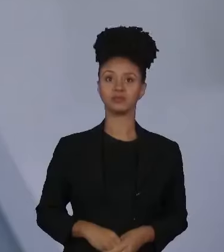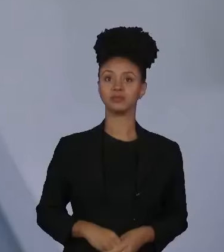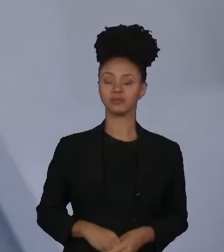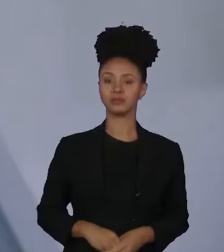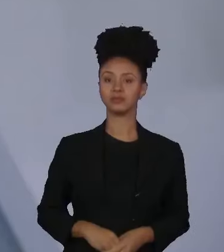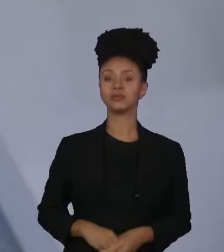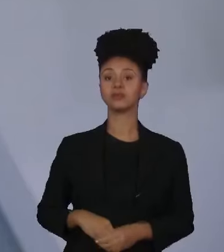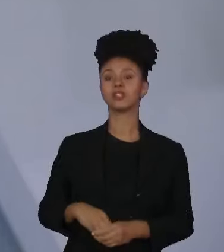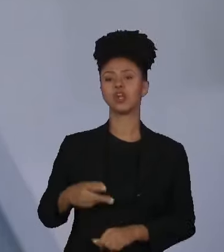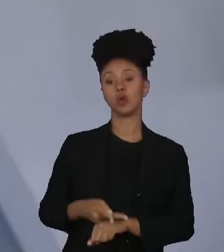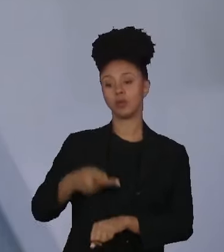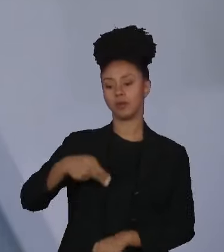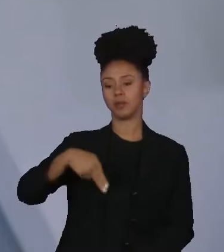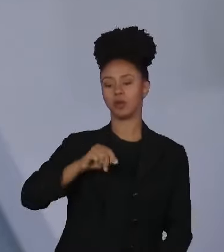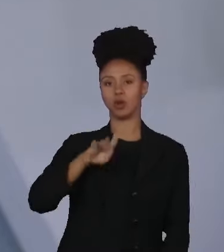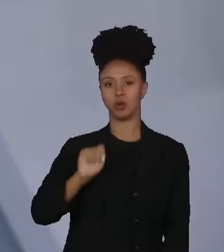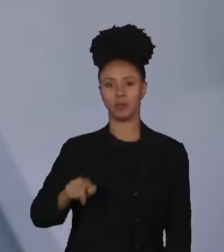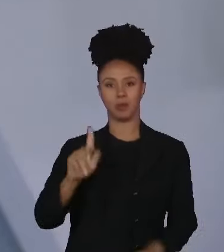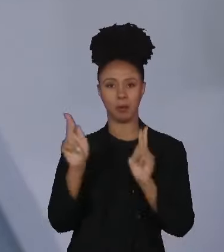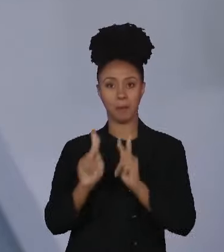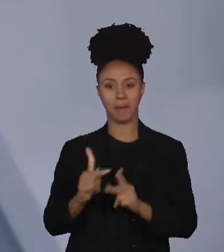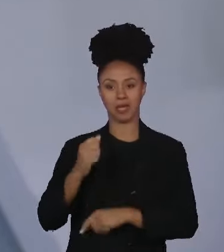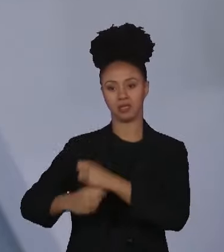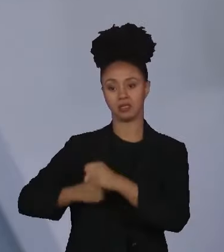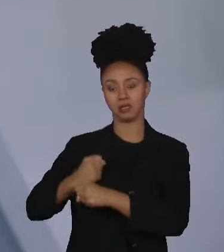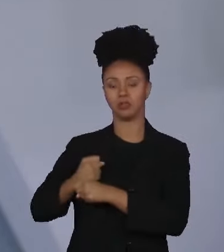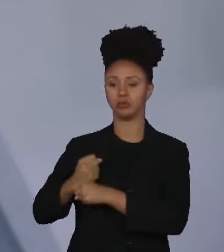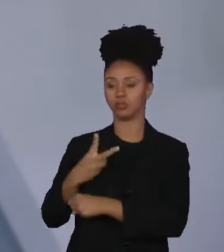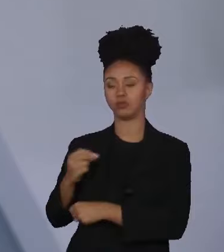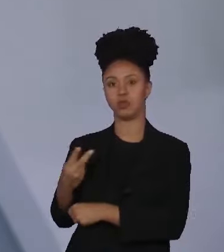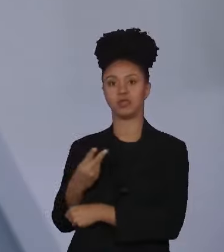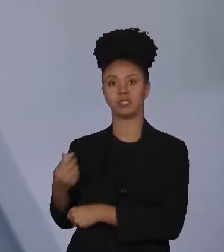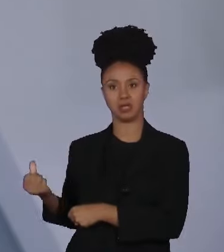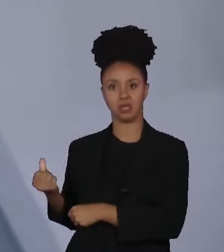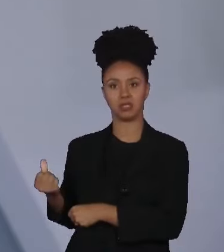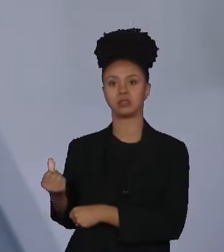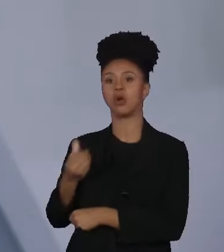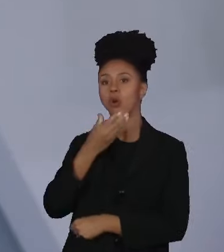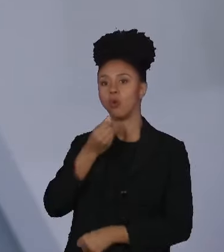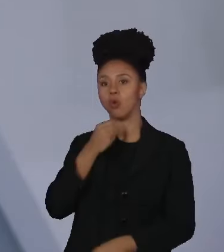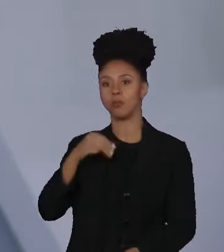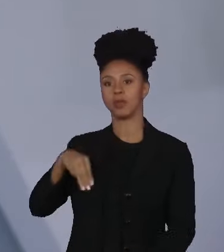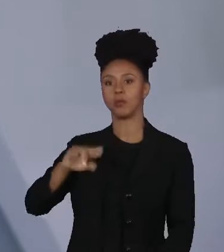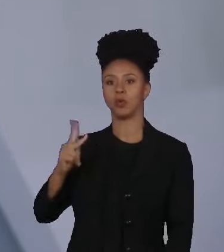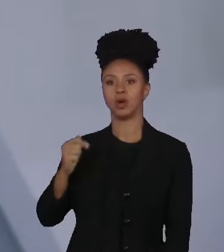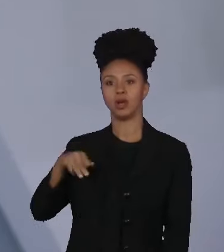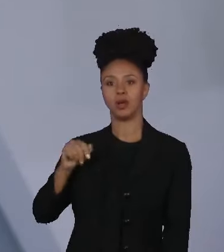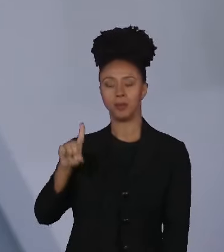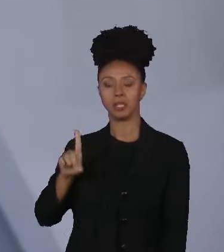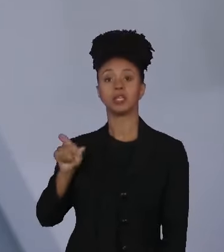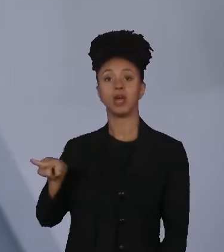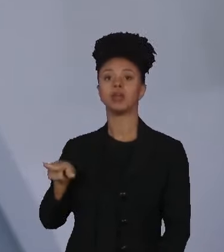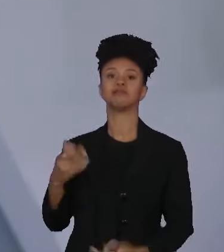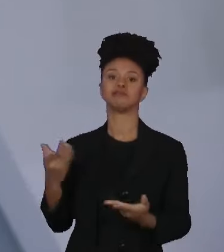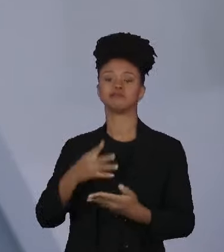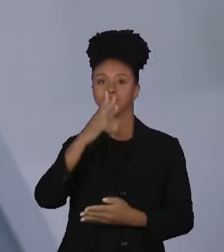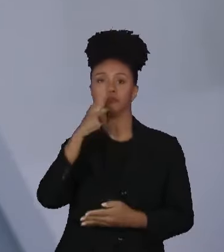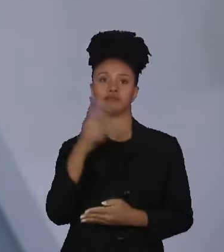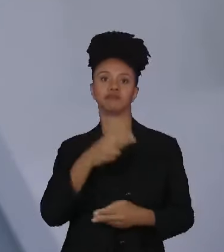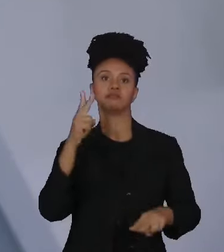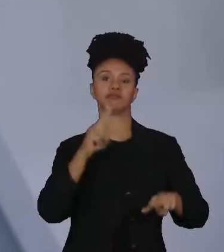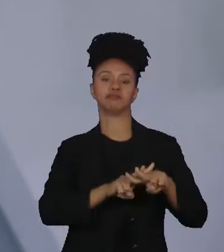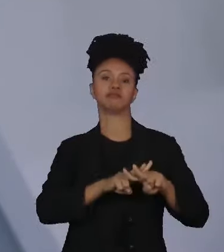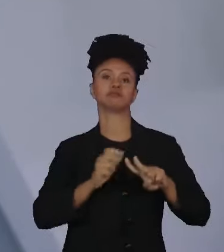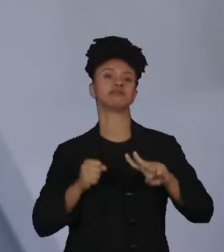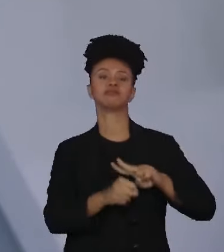o vencedor do prêmio Nobel da Paz de 2006 Mohammed yunus foi condenado hoje a se meses de prisão